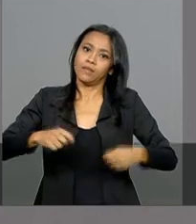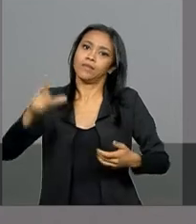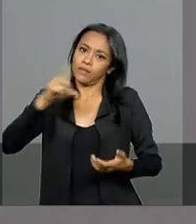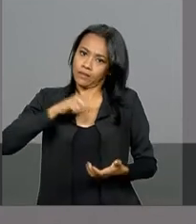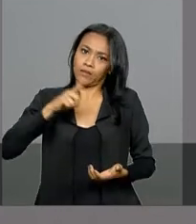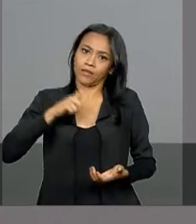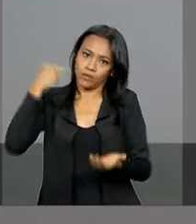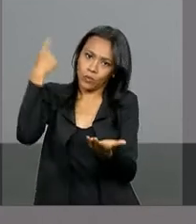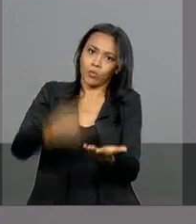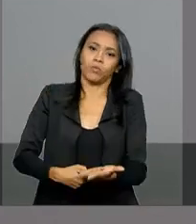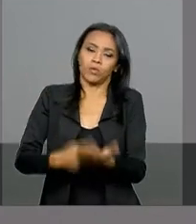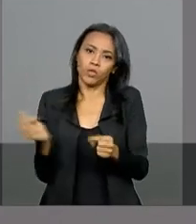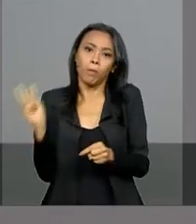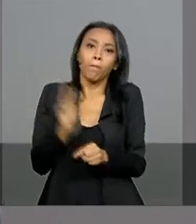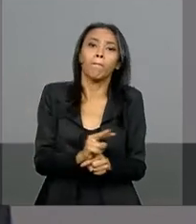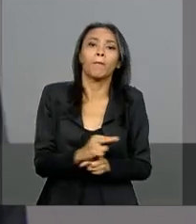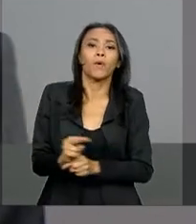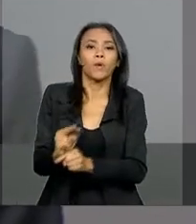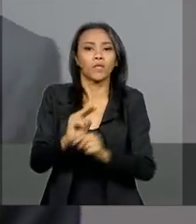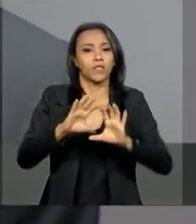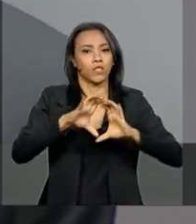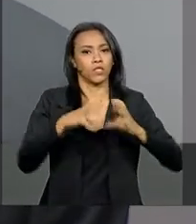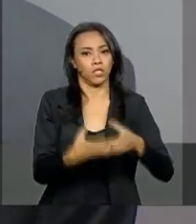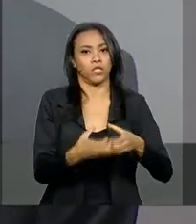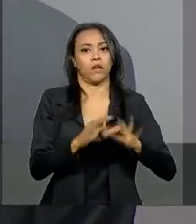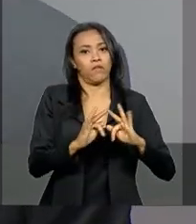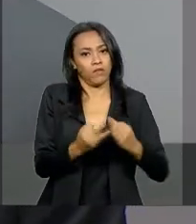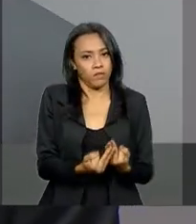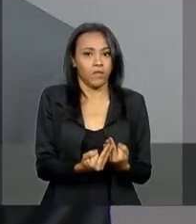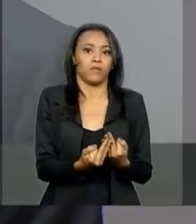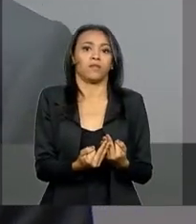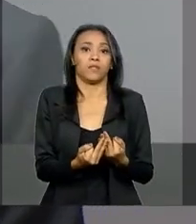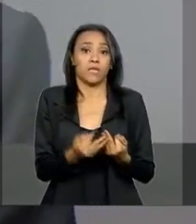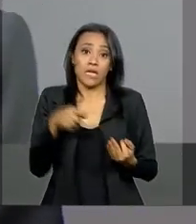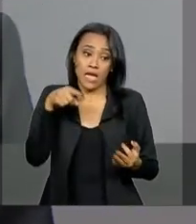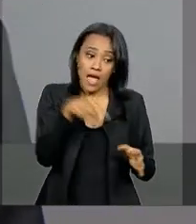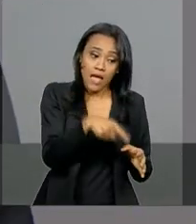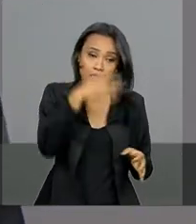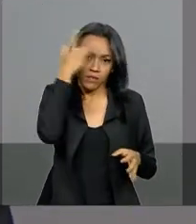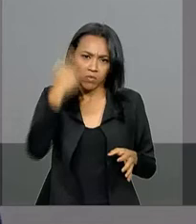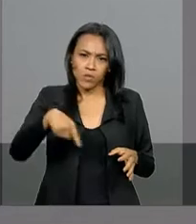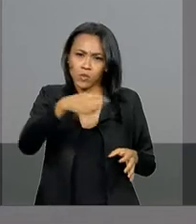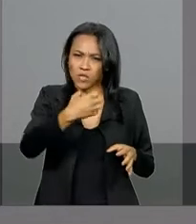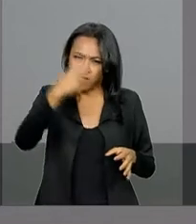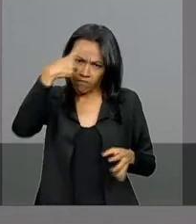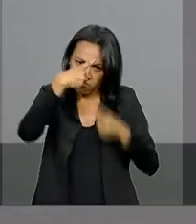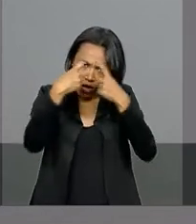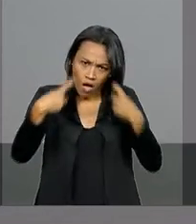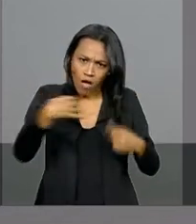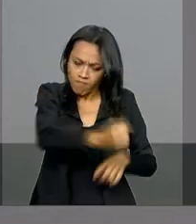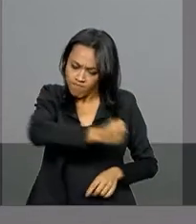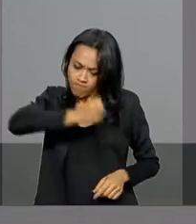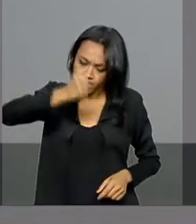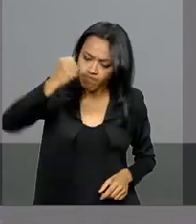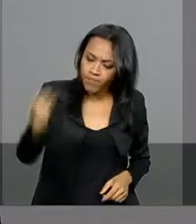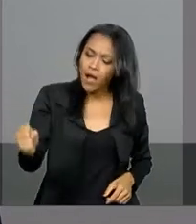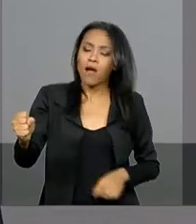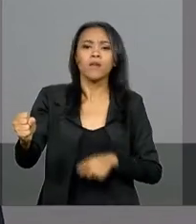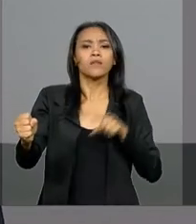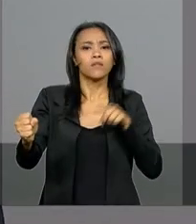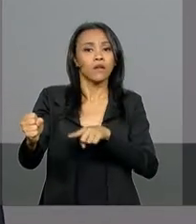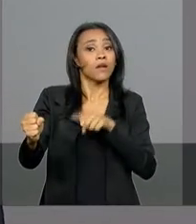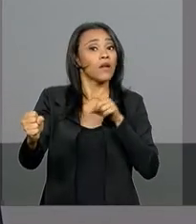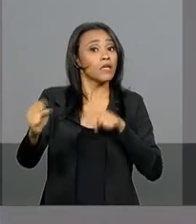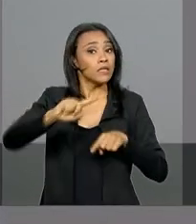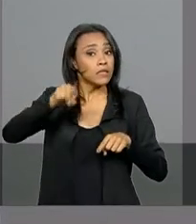familiar é isso não simplesmente para punir os mas sobretudo para proteger a dignidade